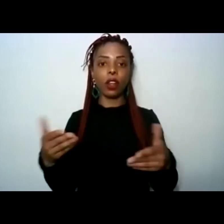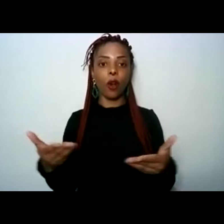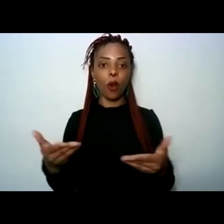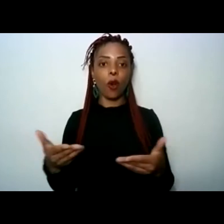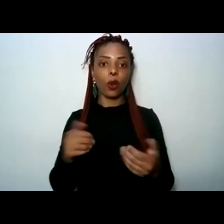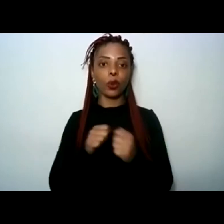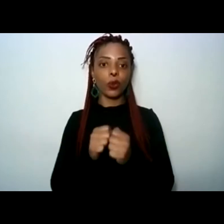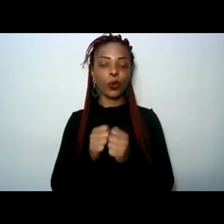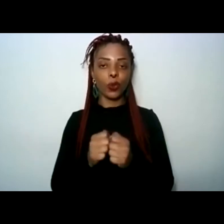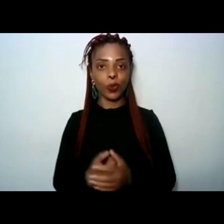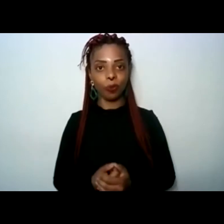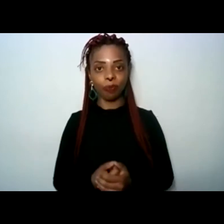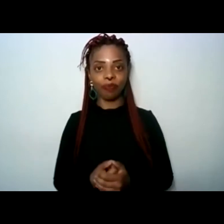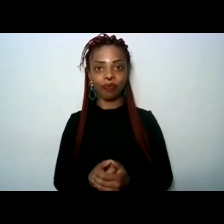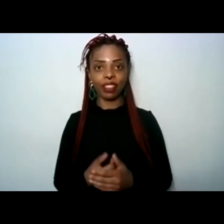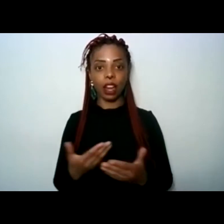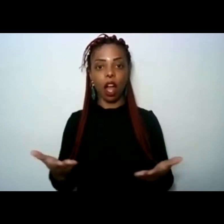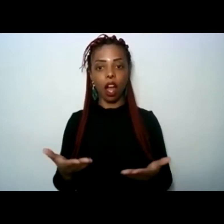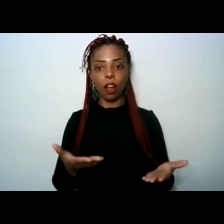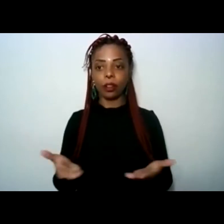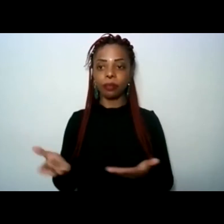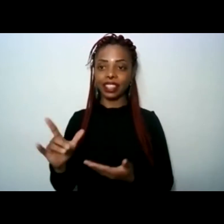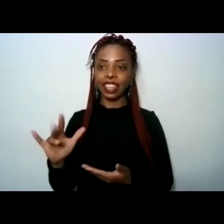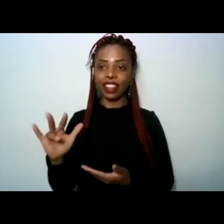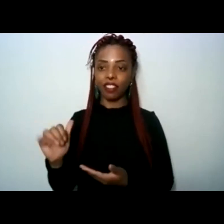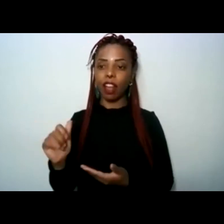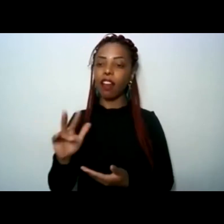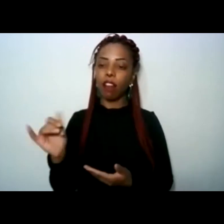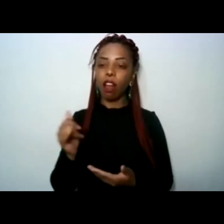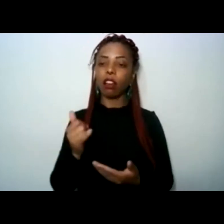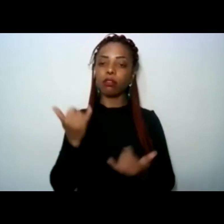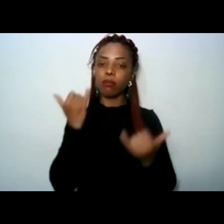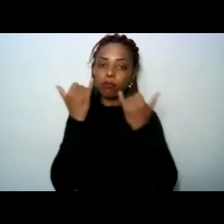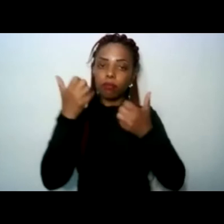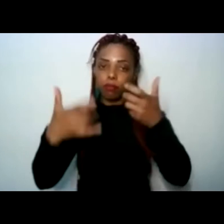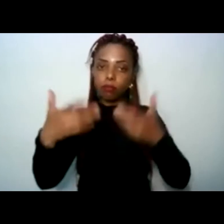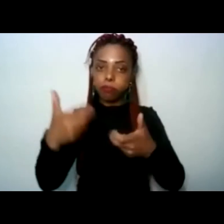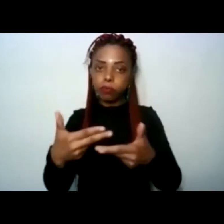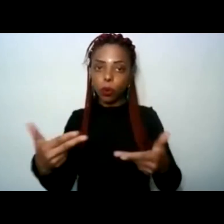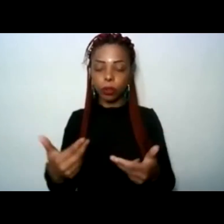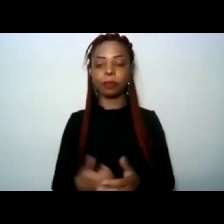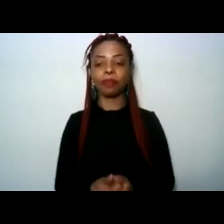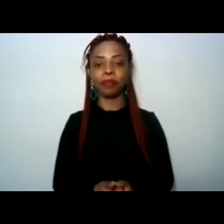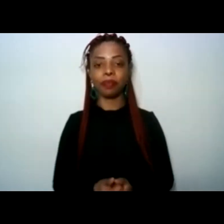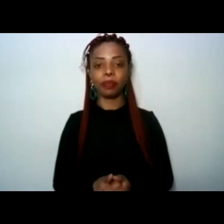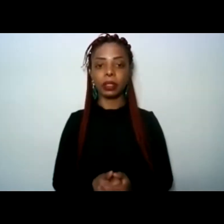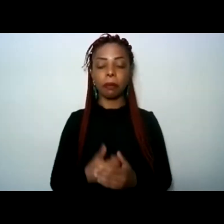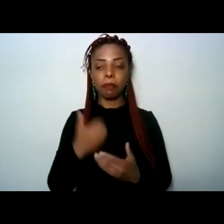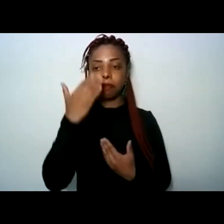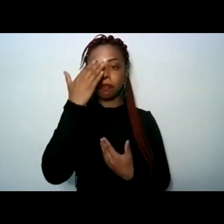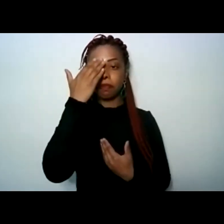Passa a palavra agora para a Lívia, que nos passará algumas informações. Muito obrigada pela